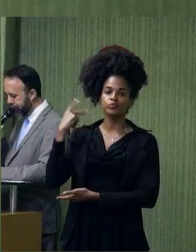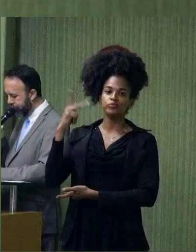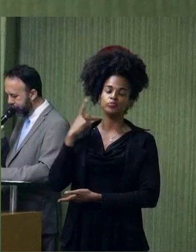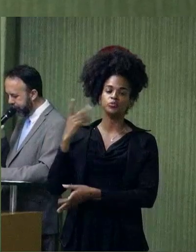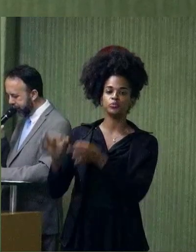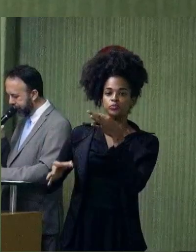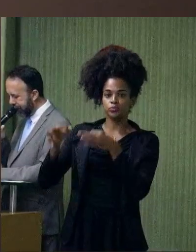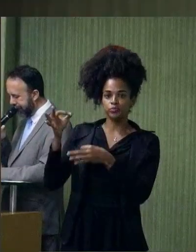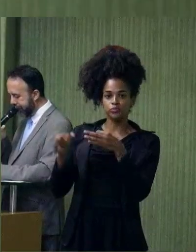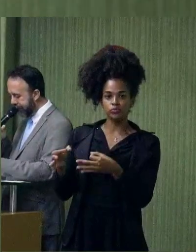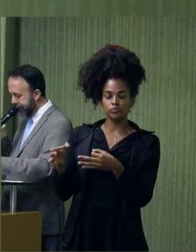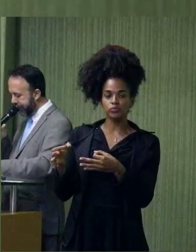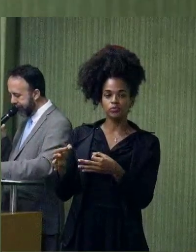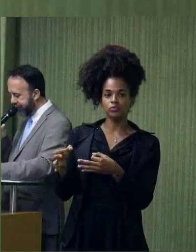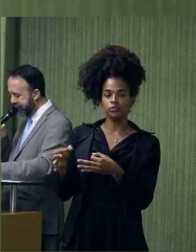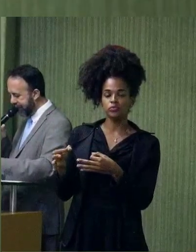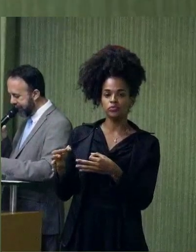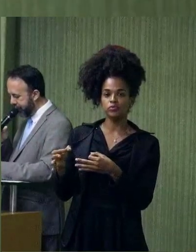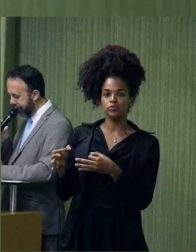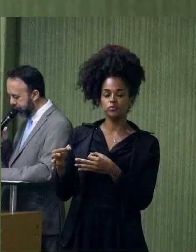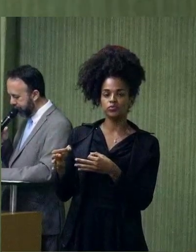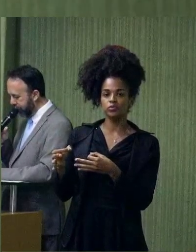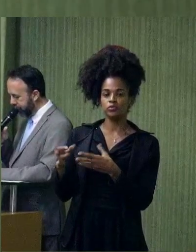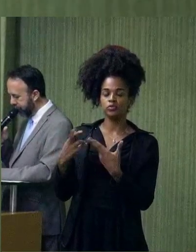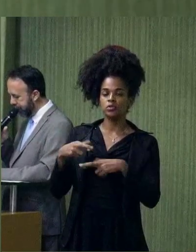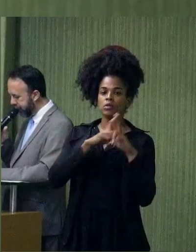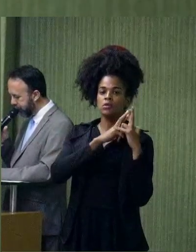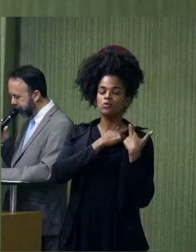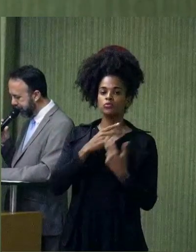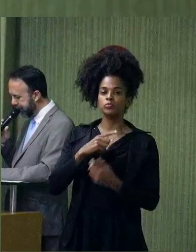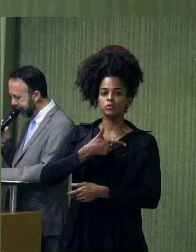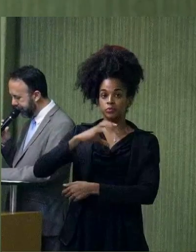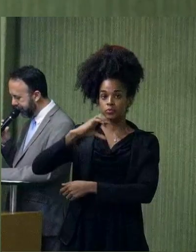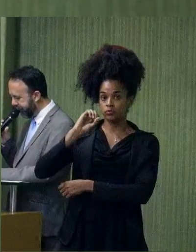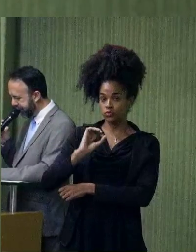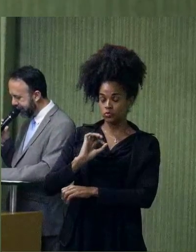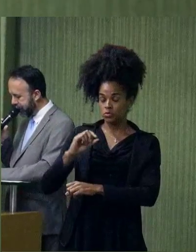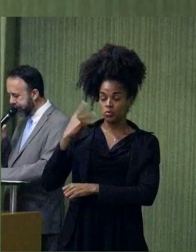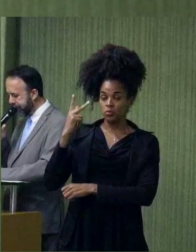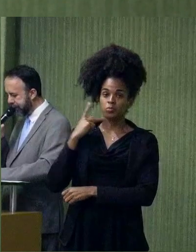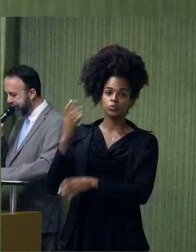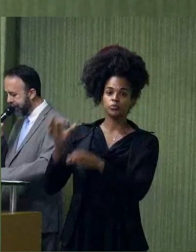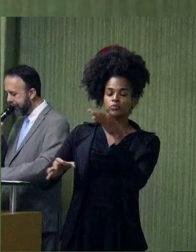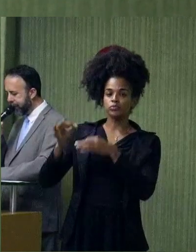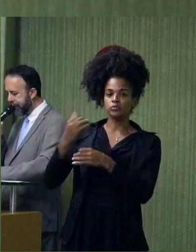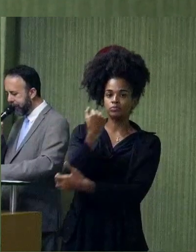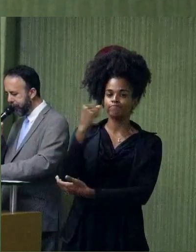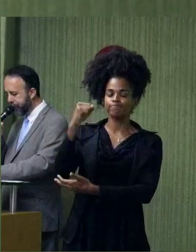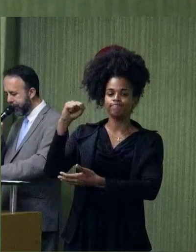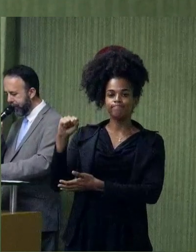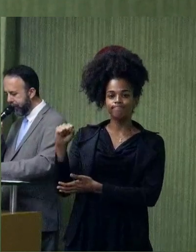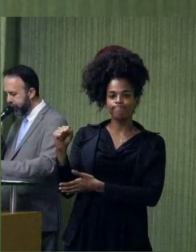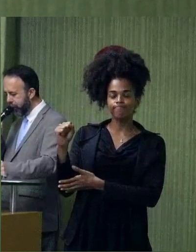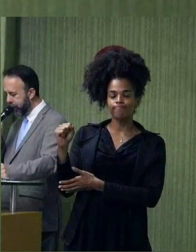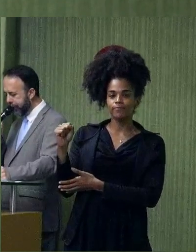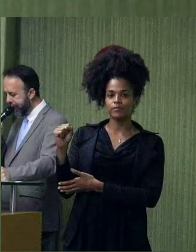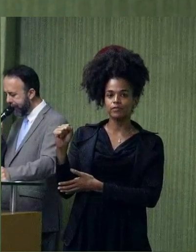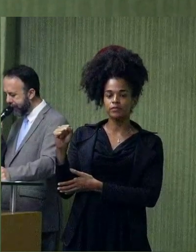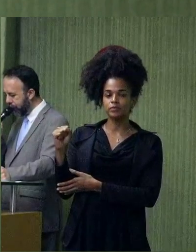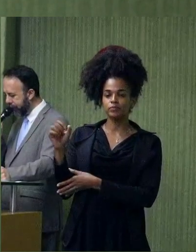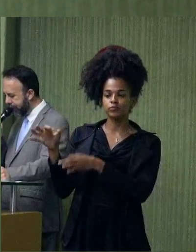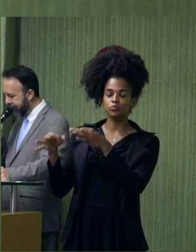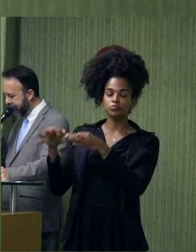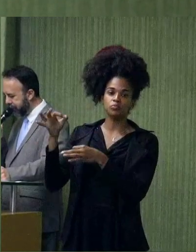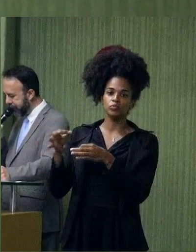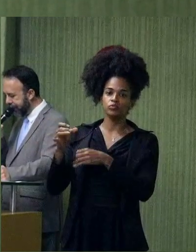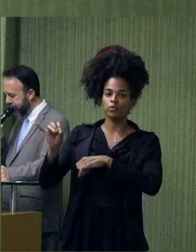Pernambuco e titular da 2ª promotoria de Justiça de defesa da educação da capital gilca Maria